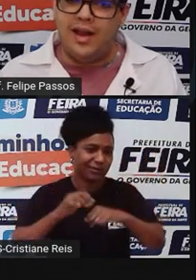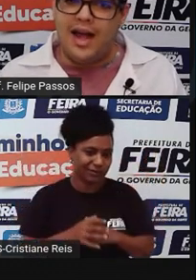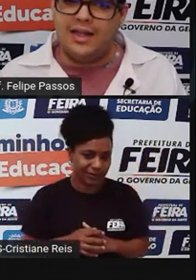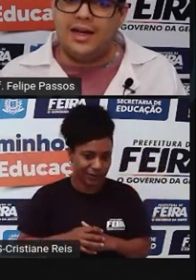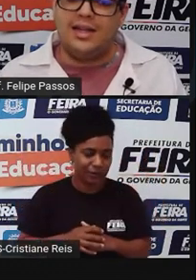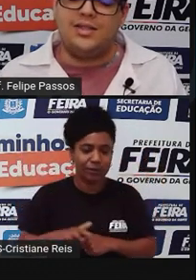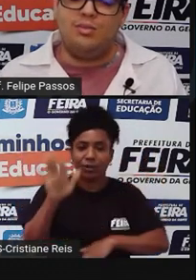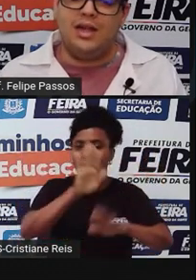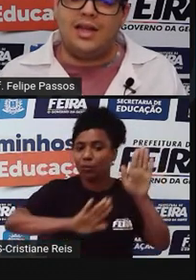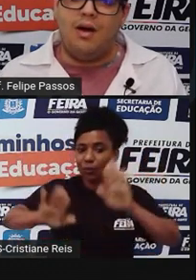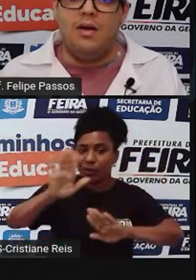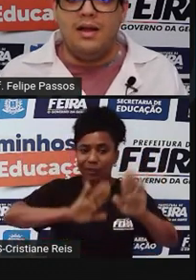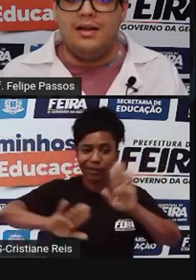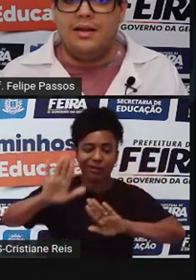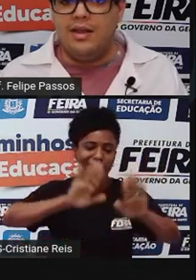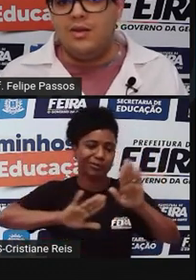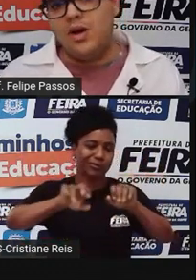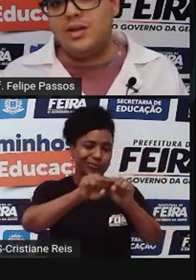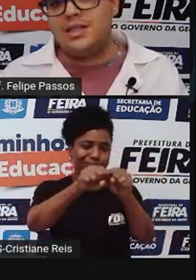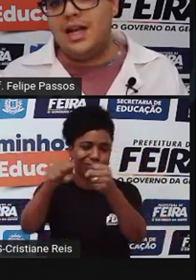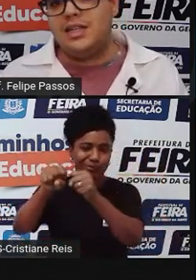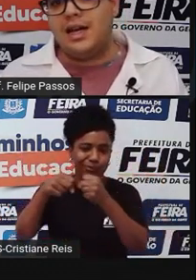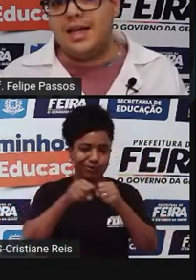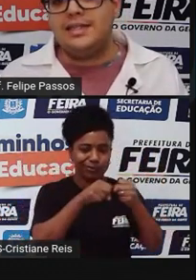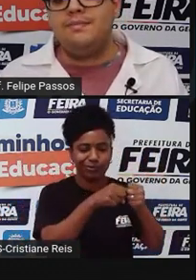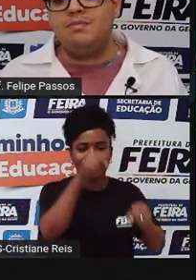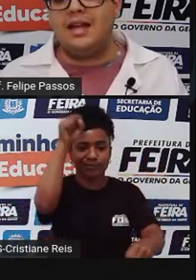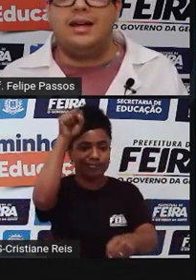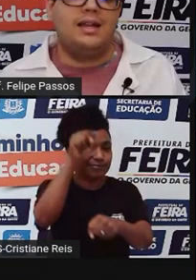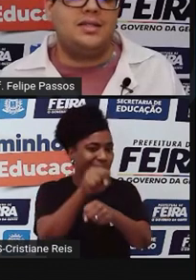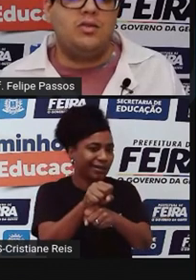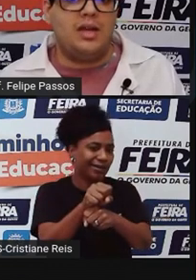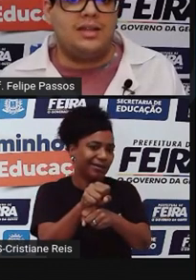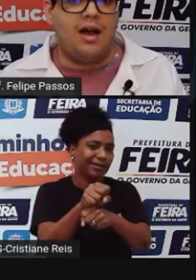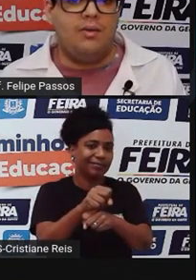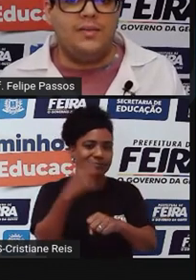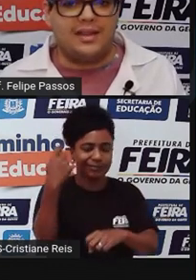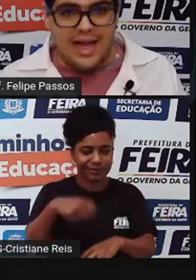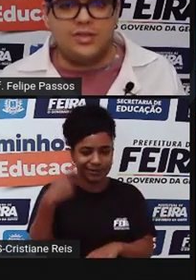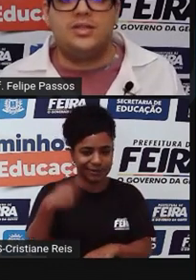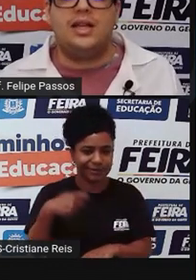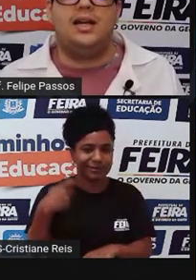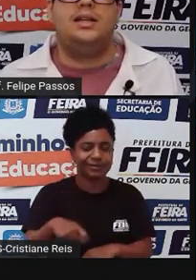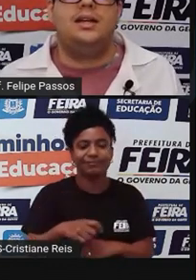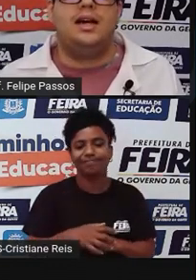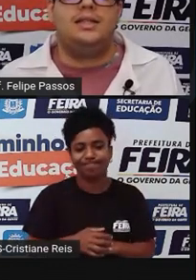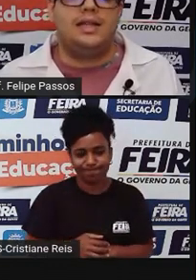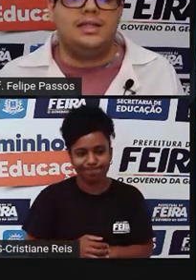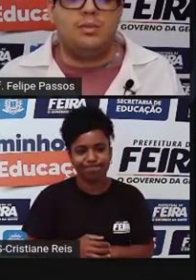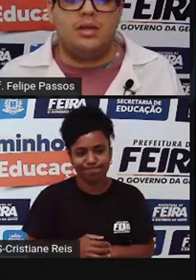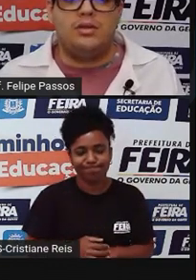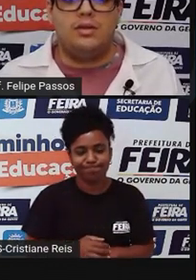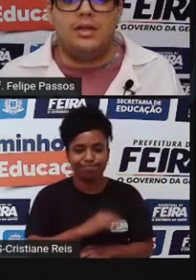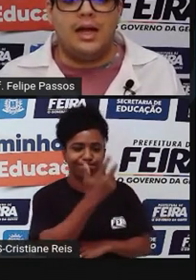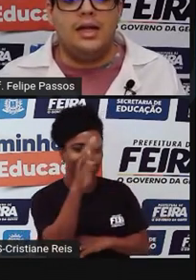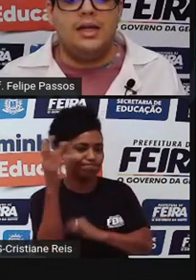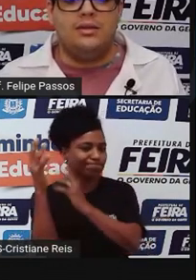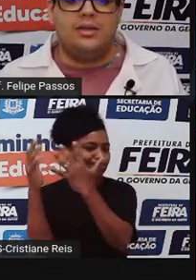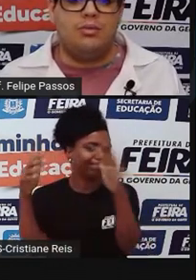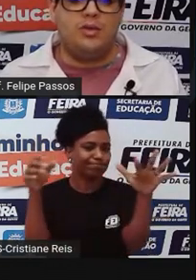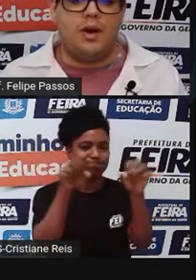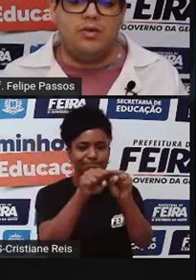desmatamento freada a gradação ambiental enquanto a cidade cresce a degradação ambiental associada a esquecimento